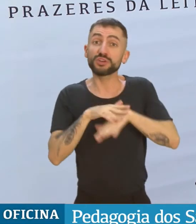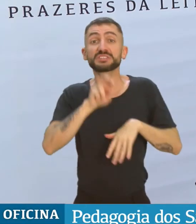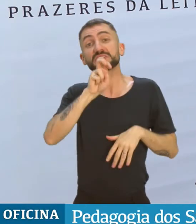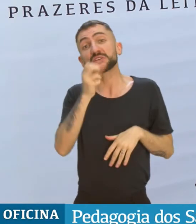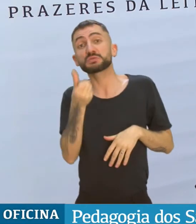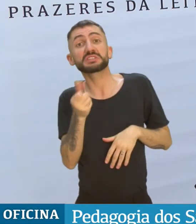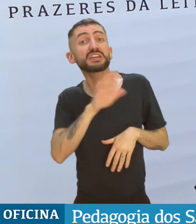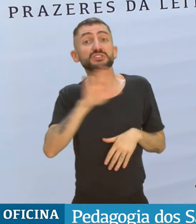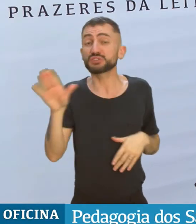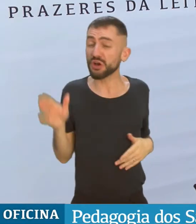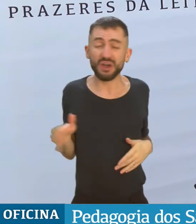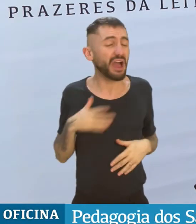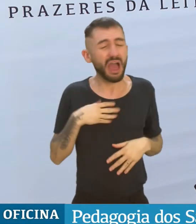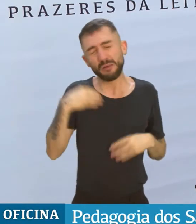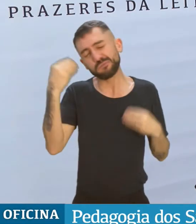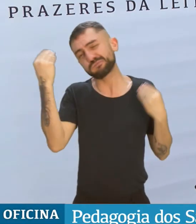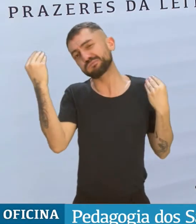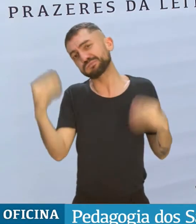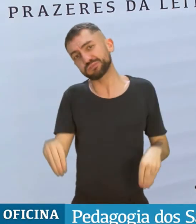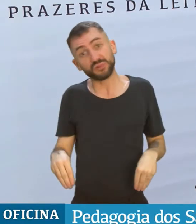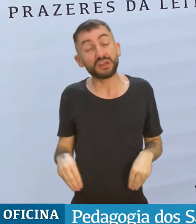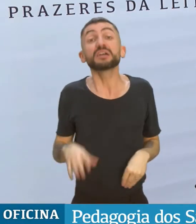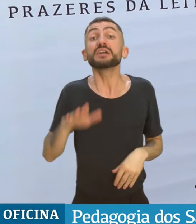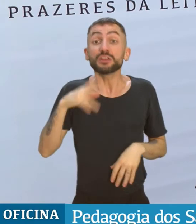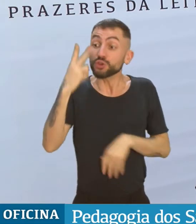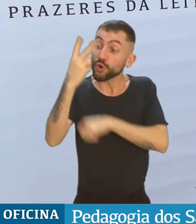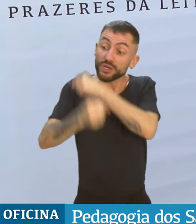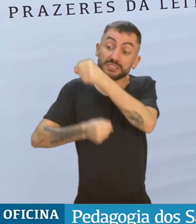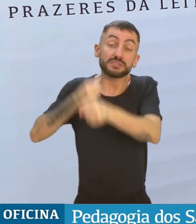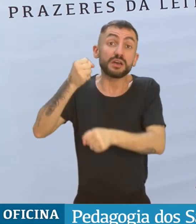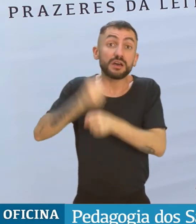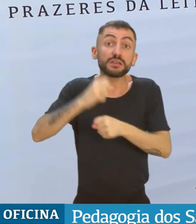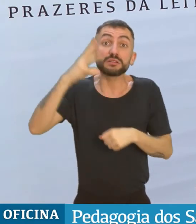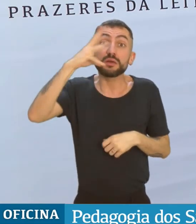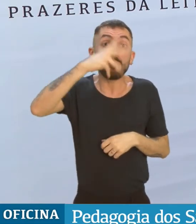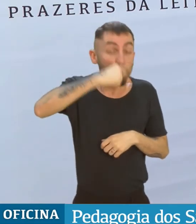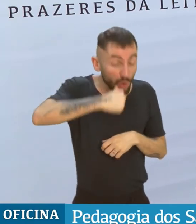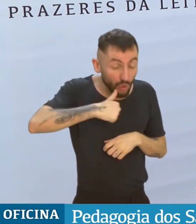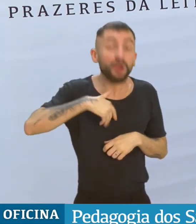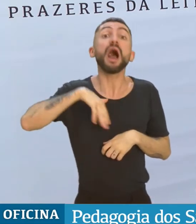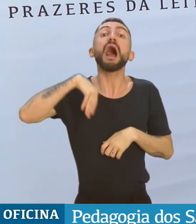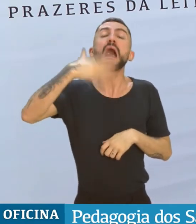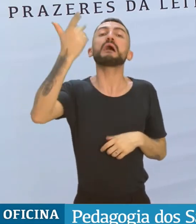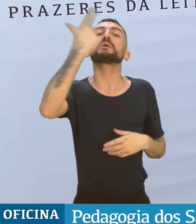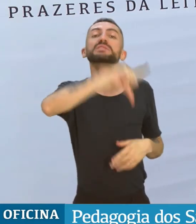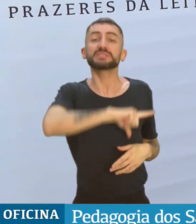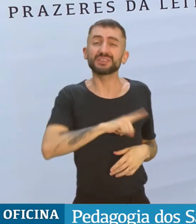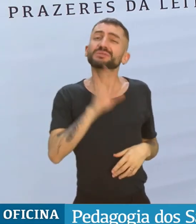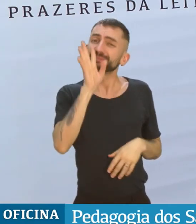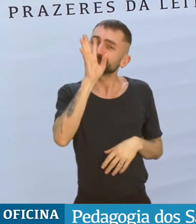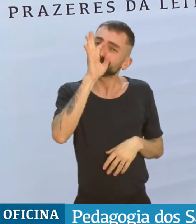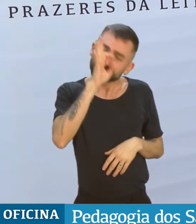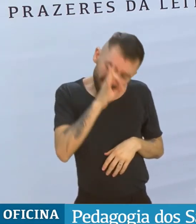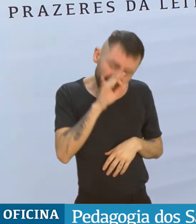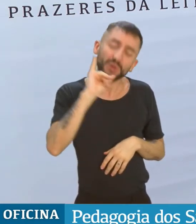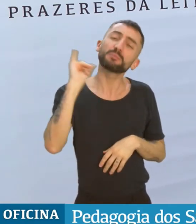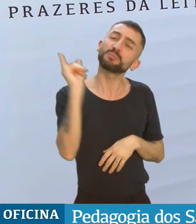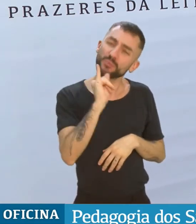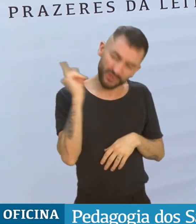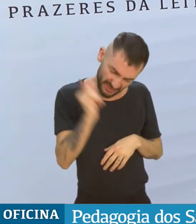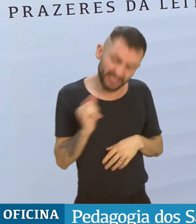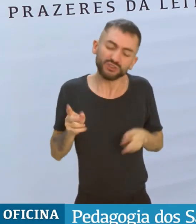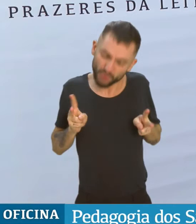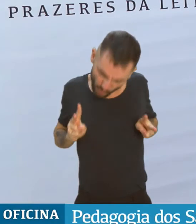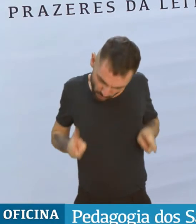não aguentarem mais, um falar um poema e ficar ouvindo o poema do outro. Mas precisa dessa persistência, precisa